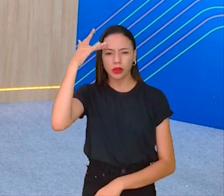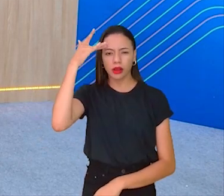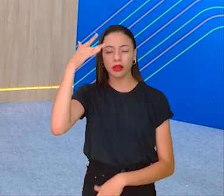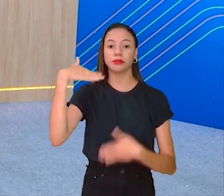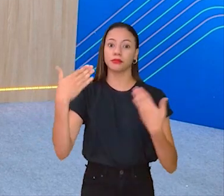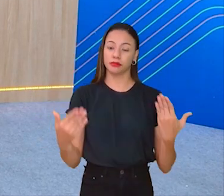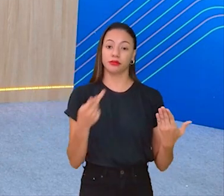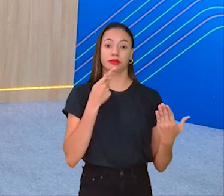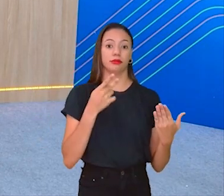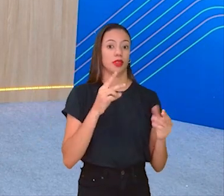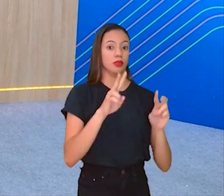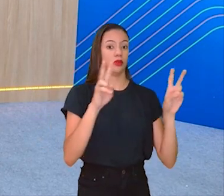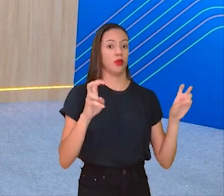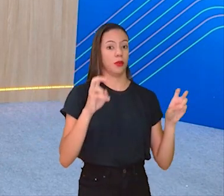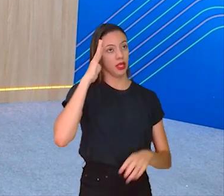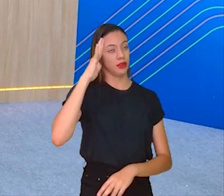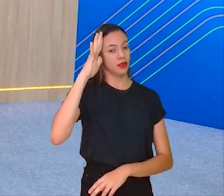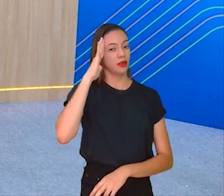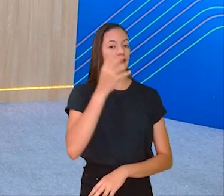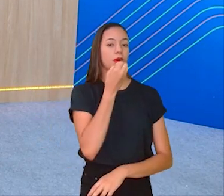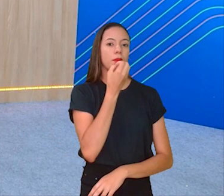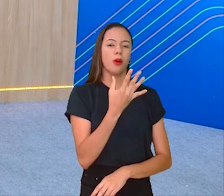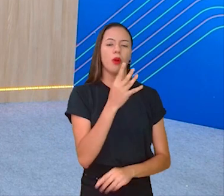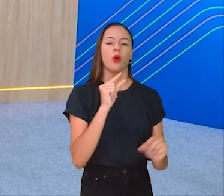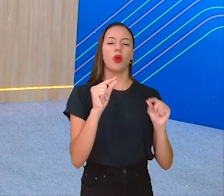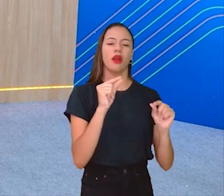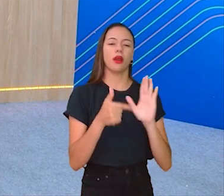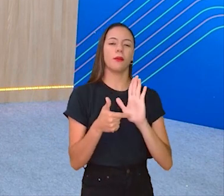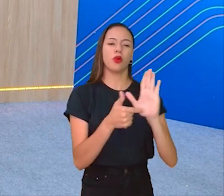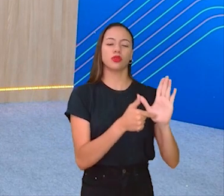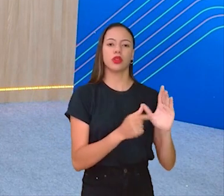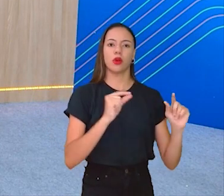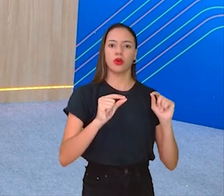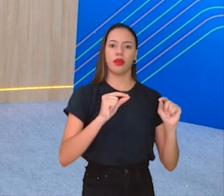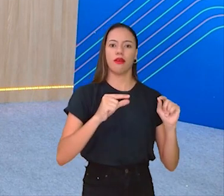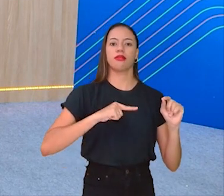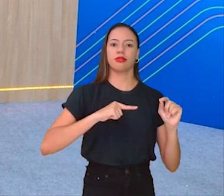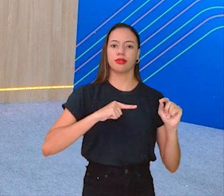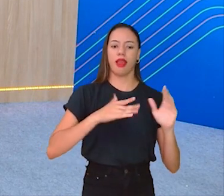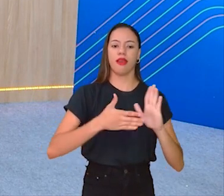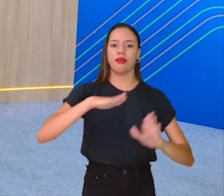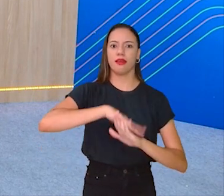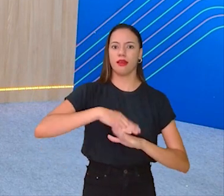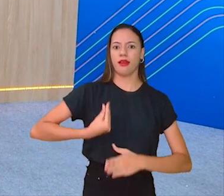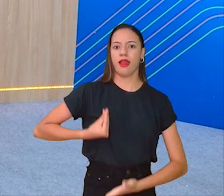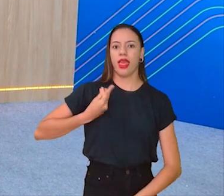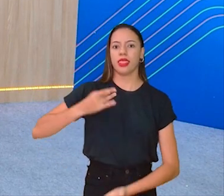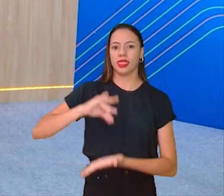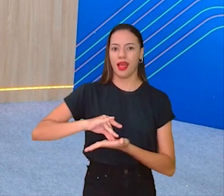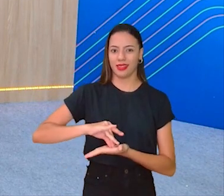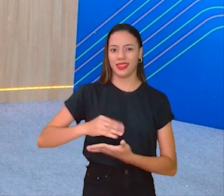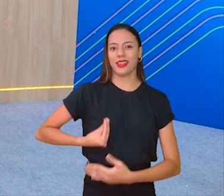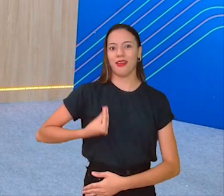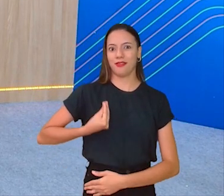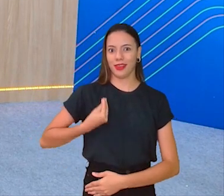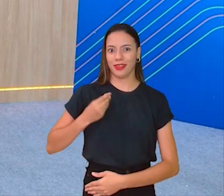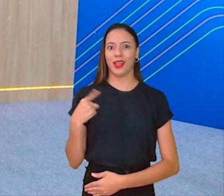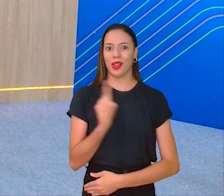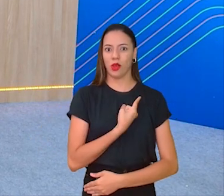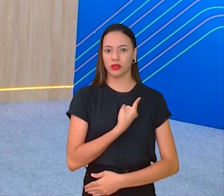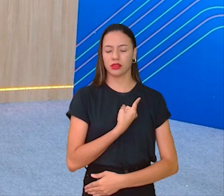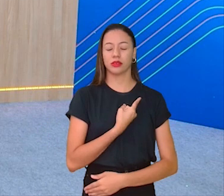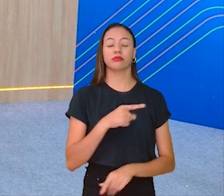gente falar de sonhos, é sempre bom trazer isso, né? De que tem uma realidade da vida da gente. E essa realidade da vida, às